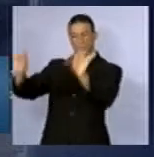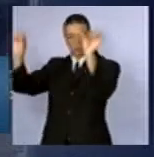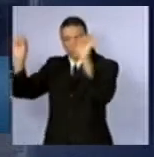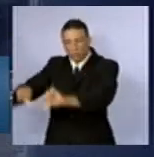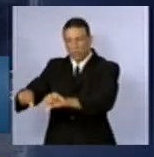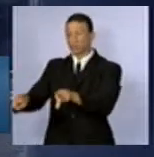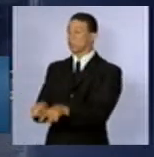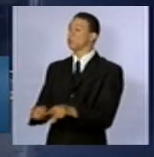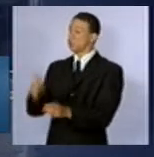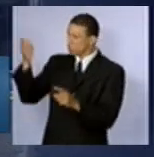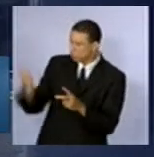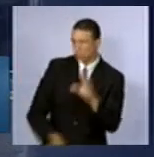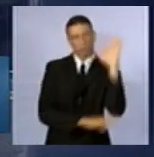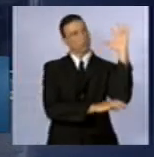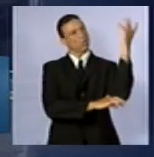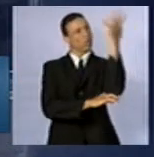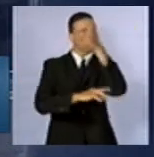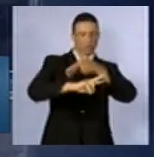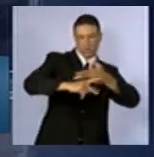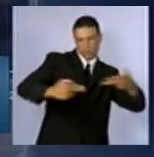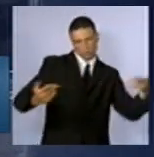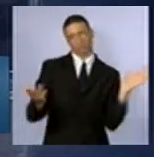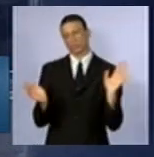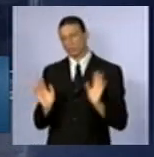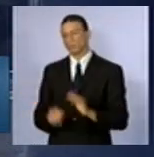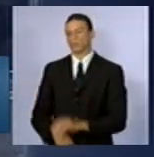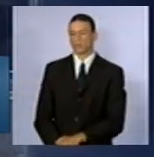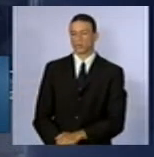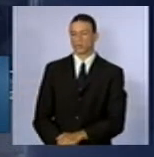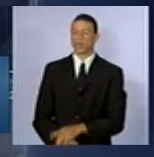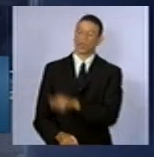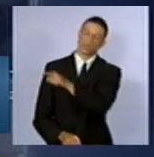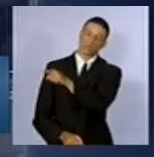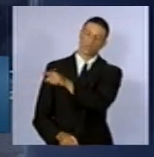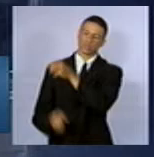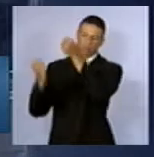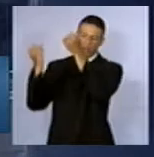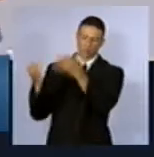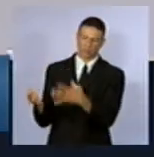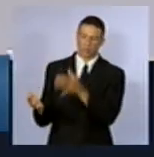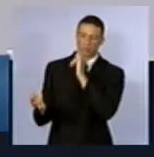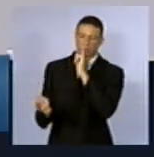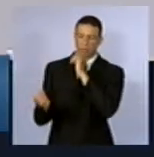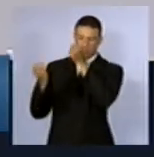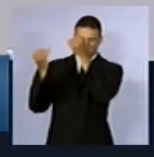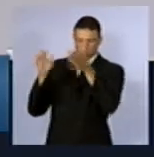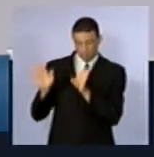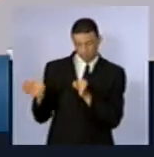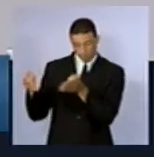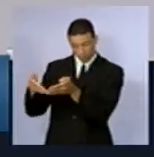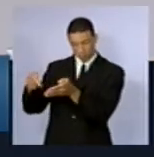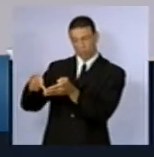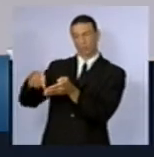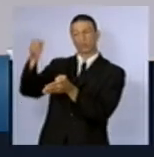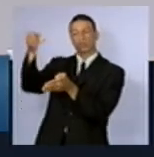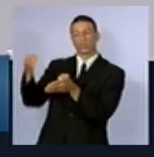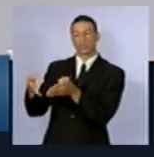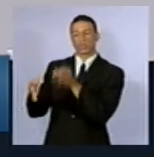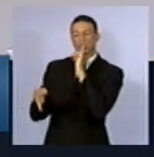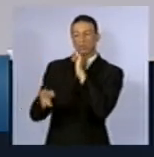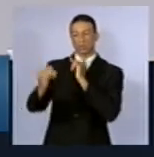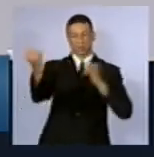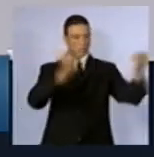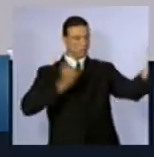estético paisagístico etc mas eh nesse caso por exemplo que está sendo tratado aqui não se tem notícia